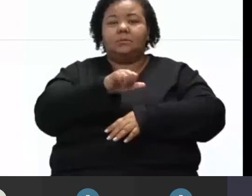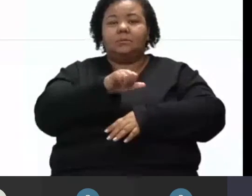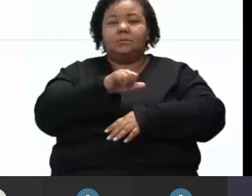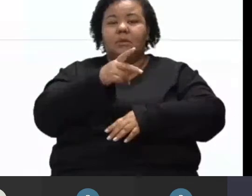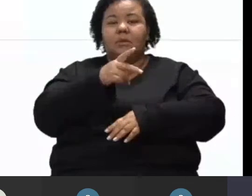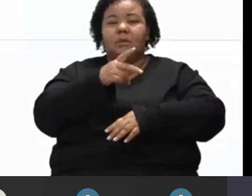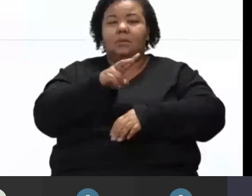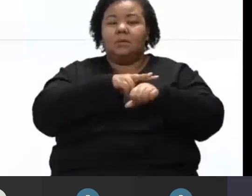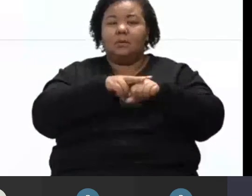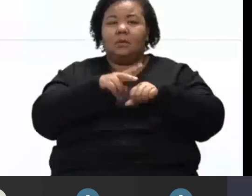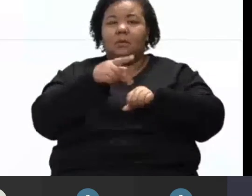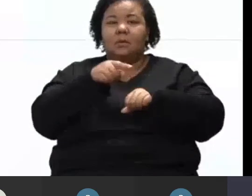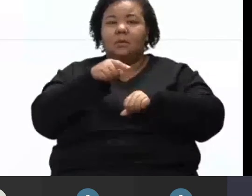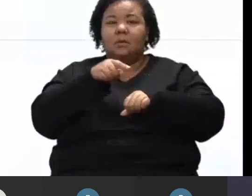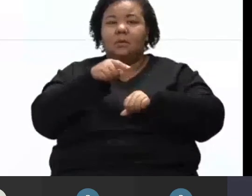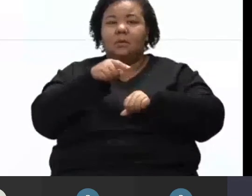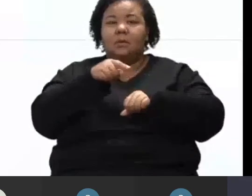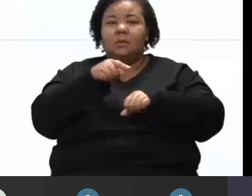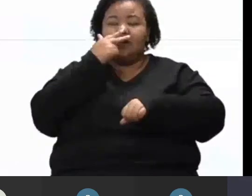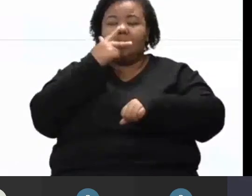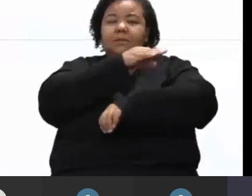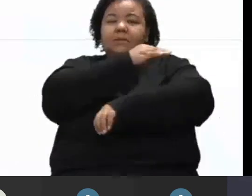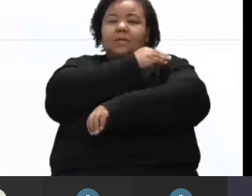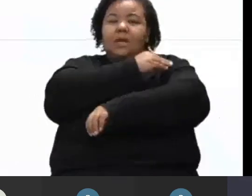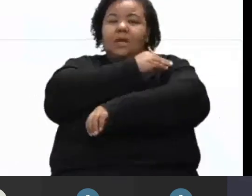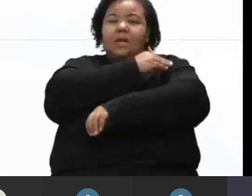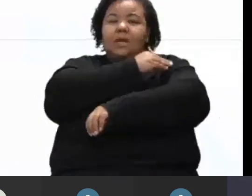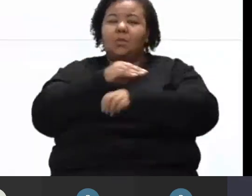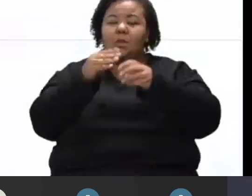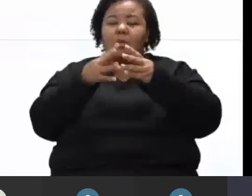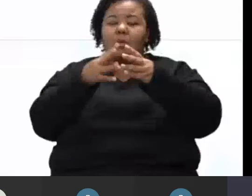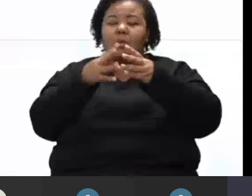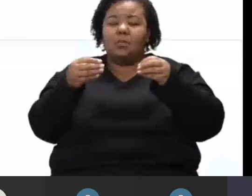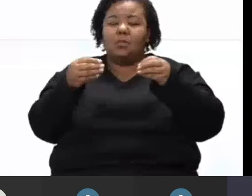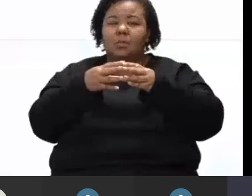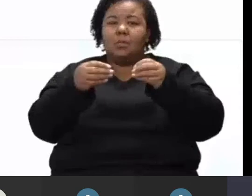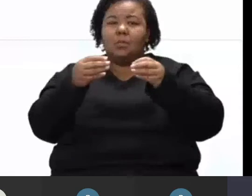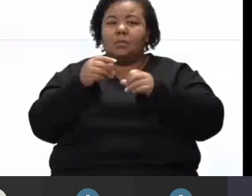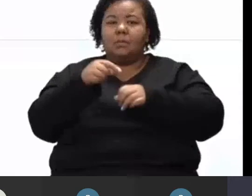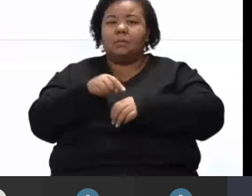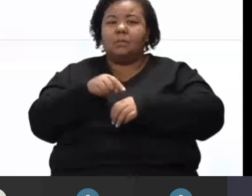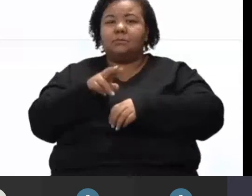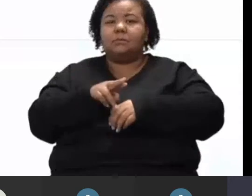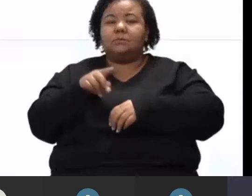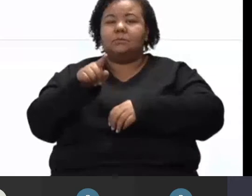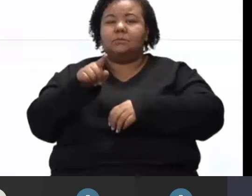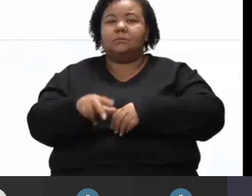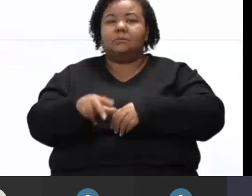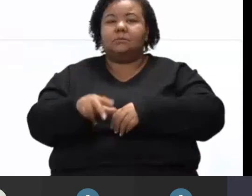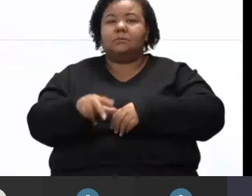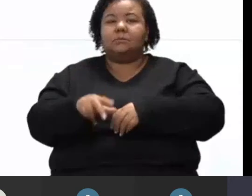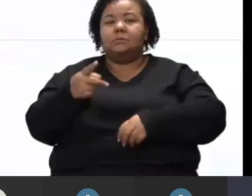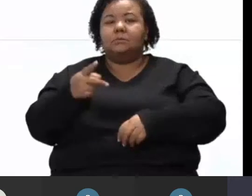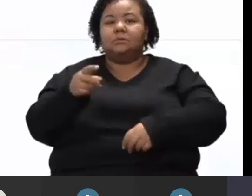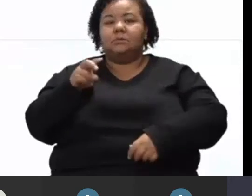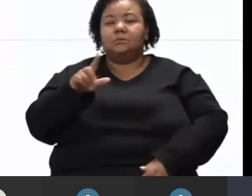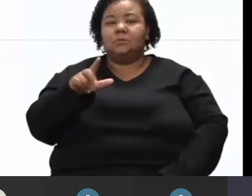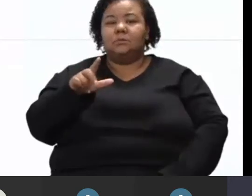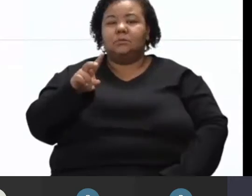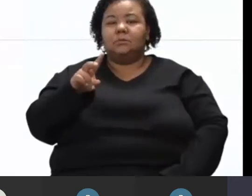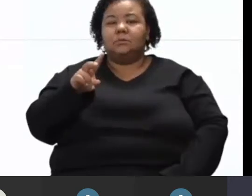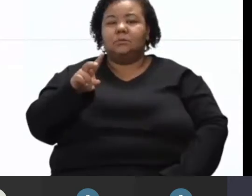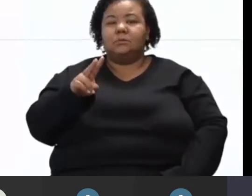então, esse aspecto de algodão, esse aspecto de fio, esse aspecto emaranhado é o